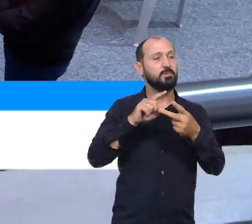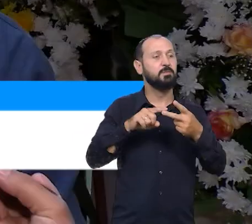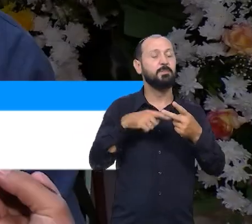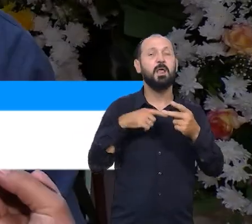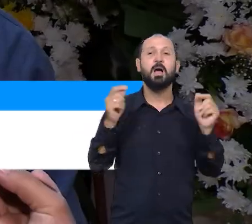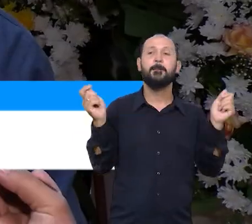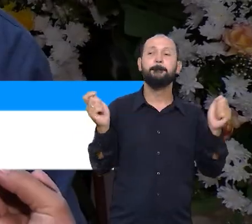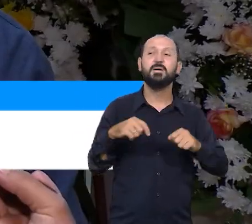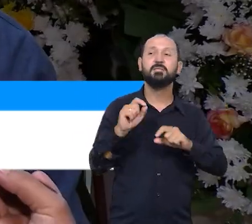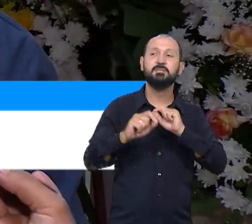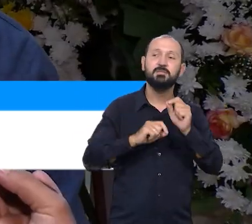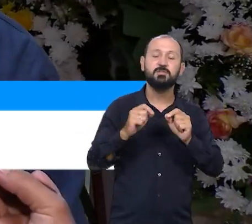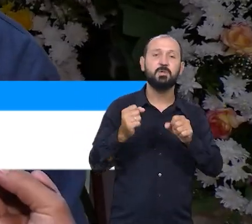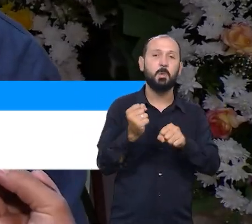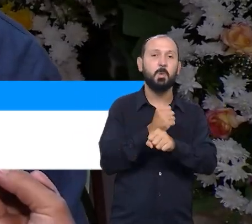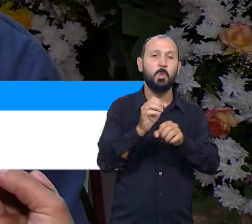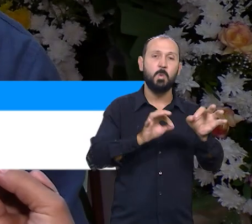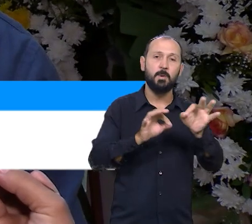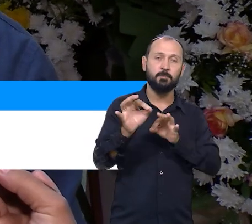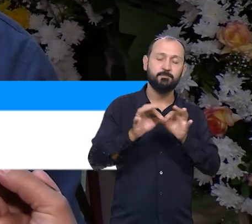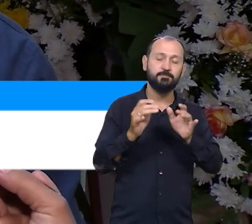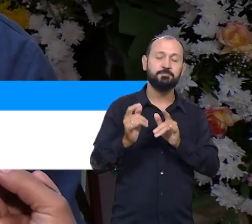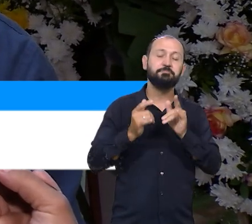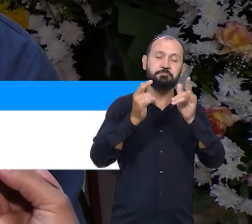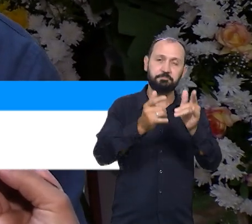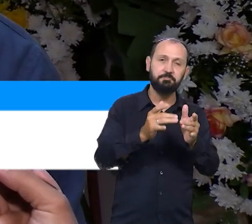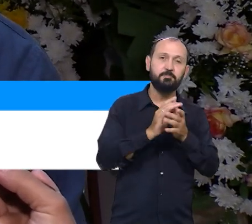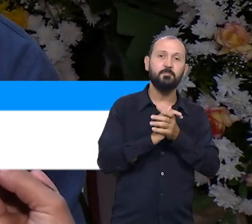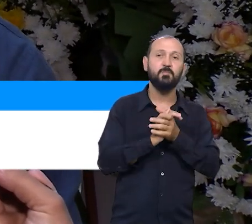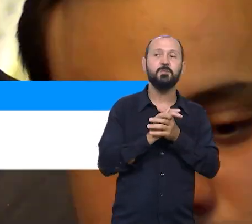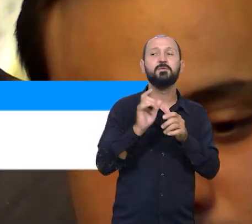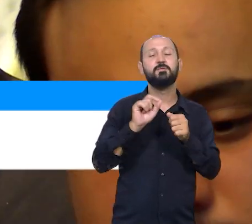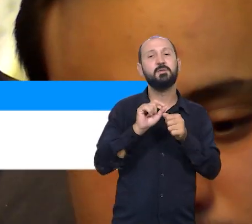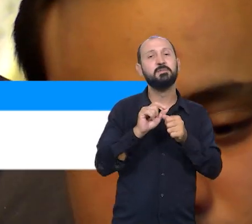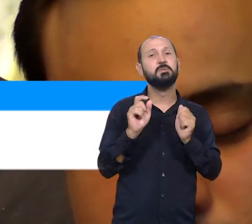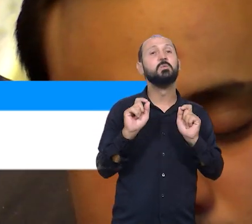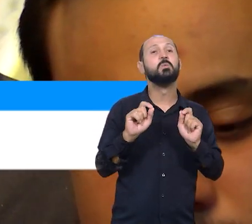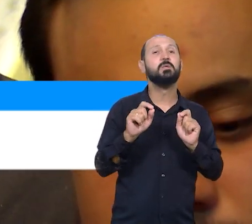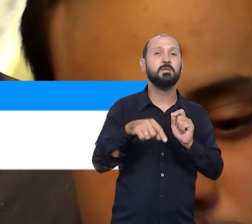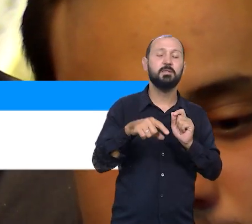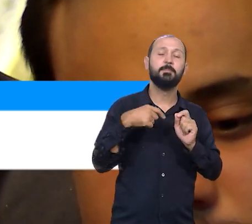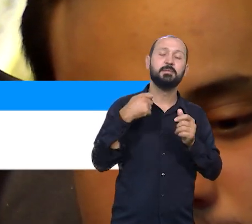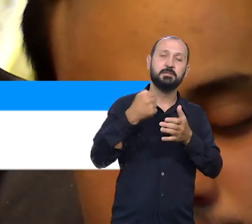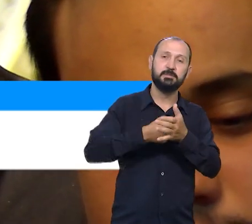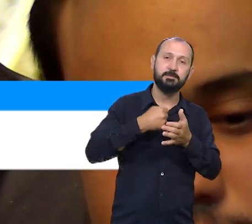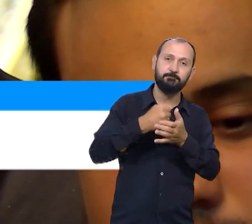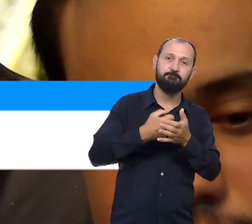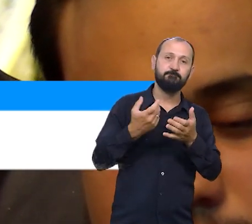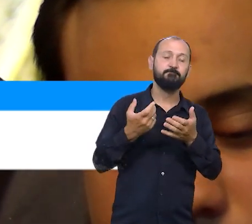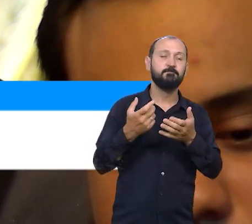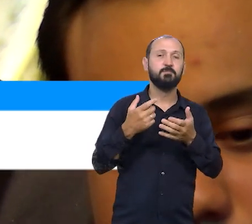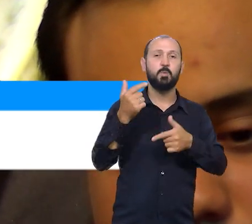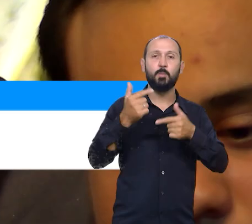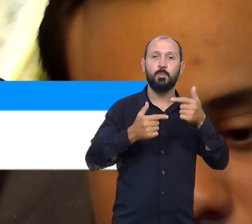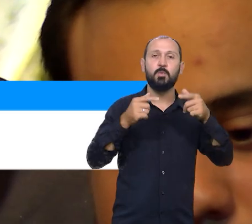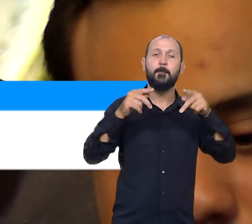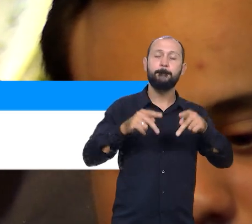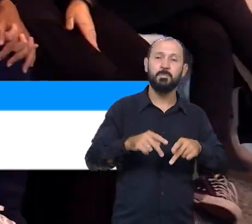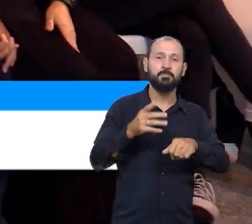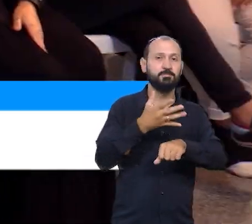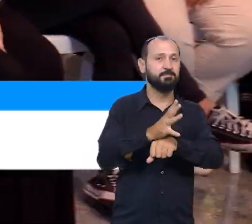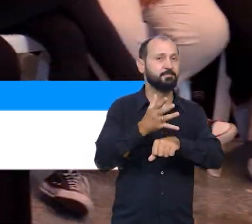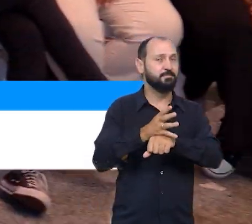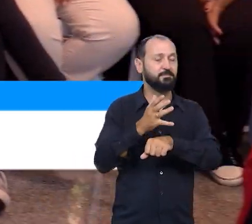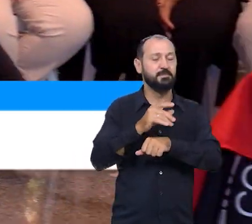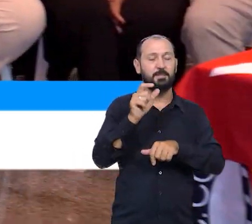social e segundo pela sua capacidade de construir ponte, de fazer valer aquilo que ele defendia